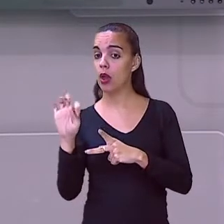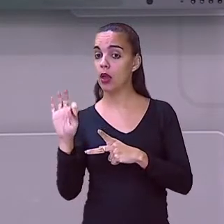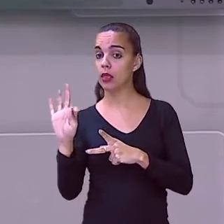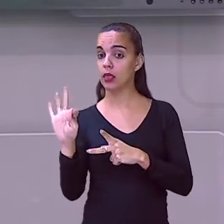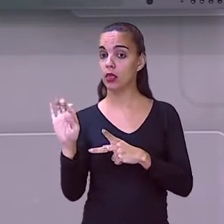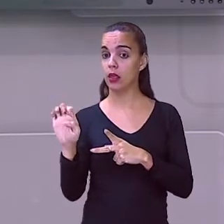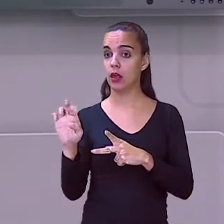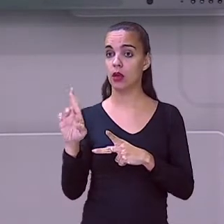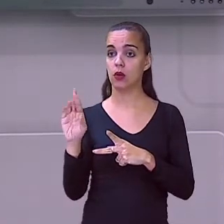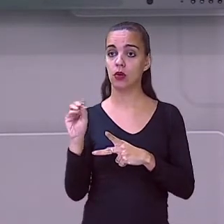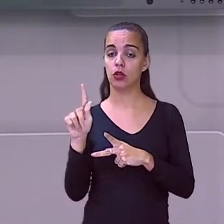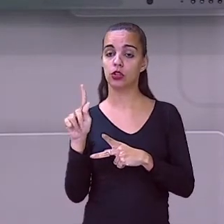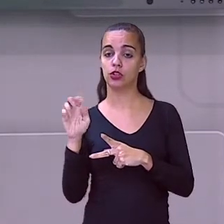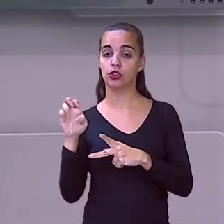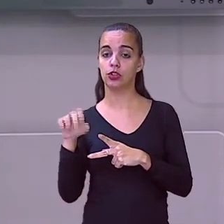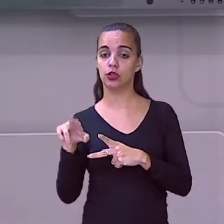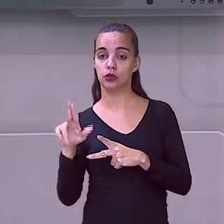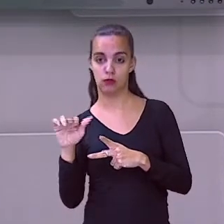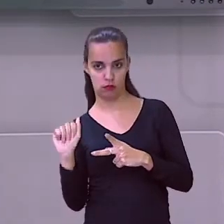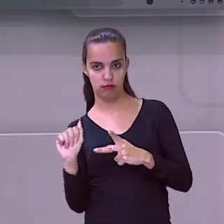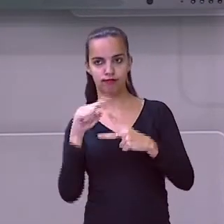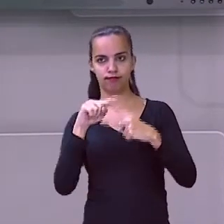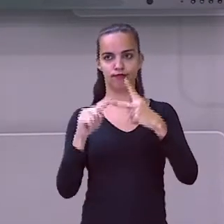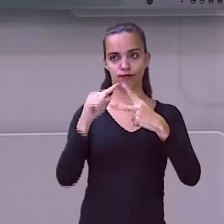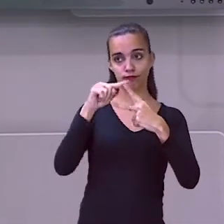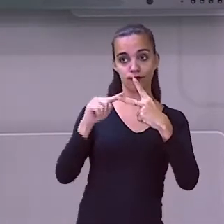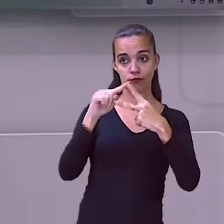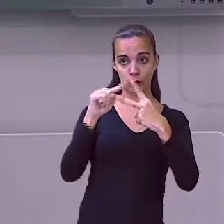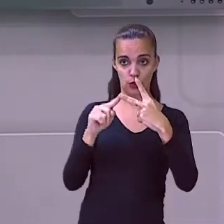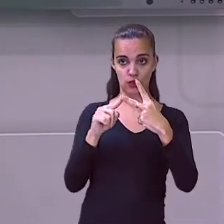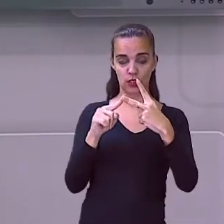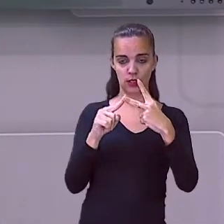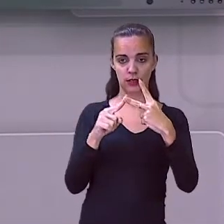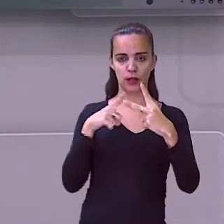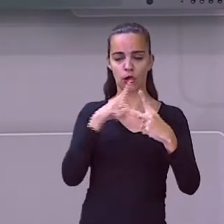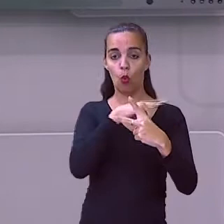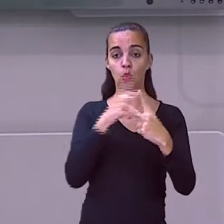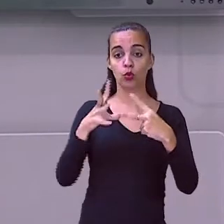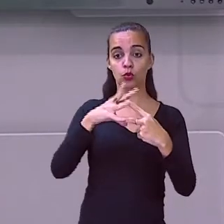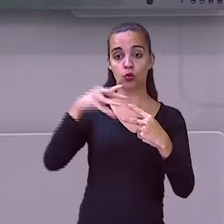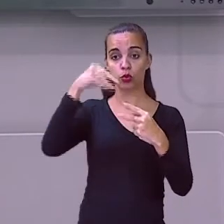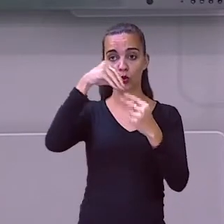Lembrou aí? Homo, tudo igual, mesmo aspecto, uma fase.